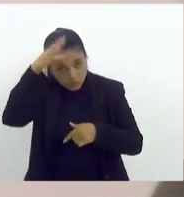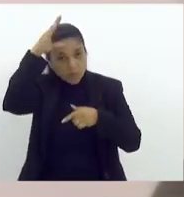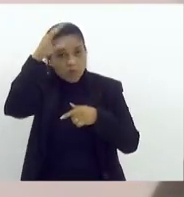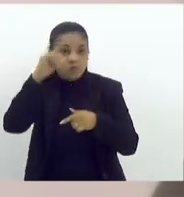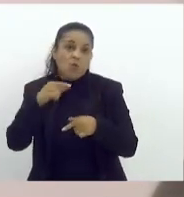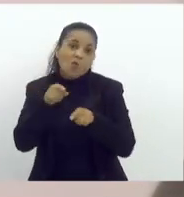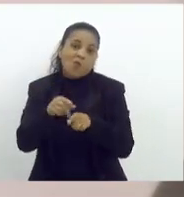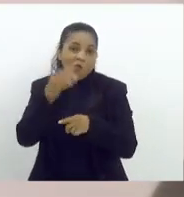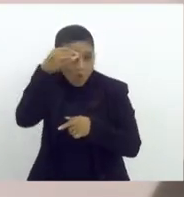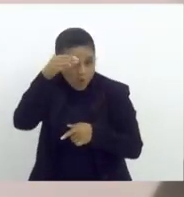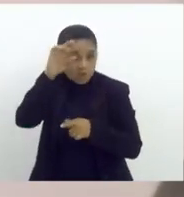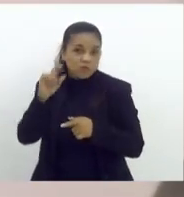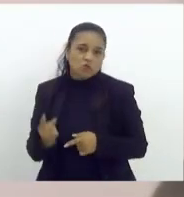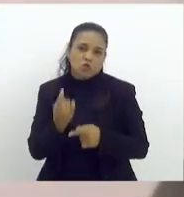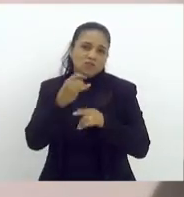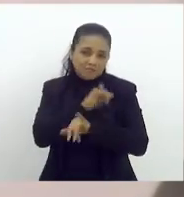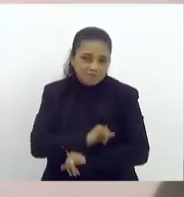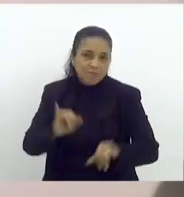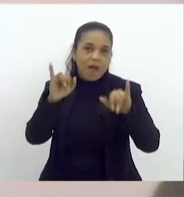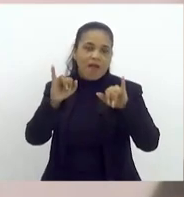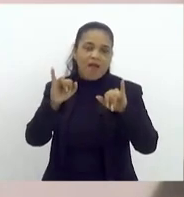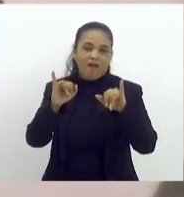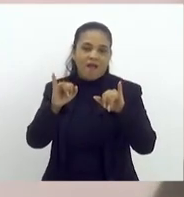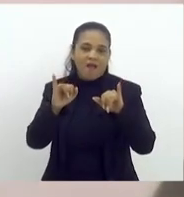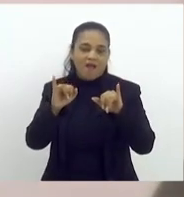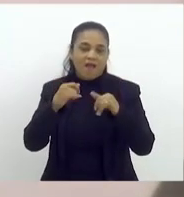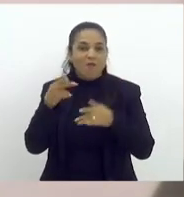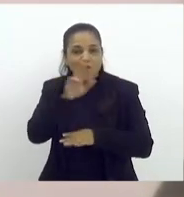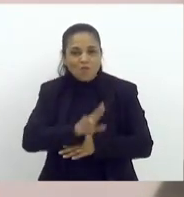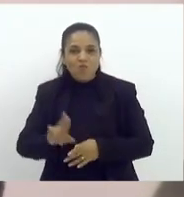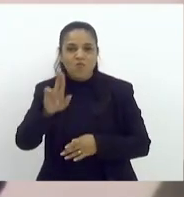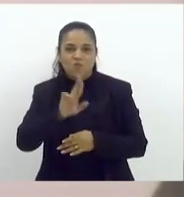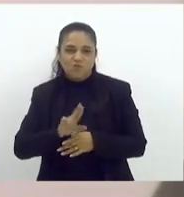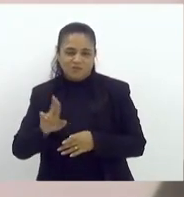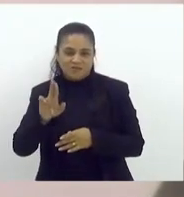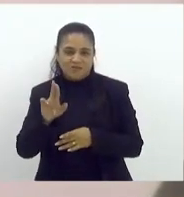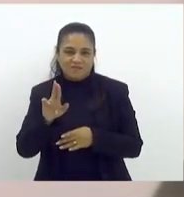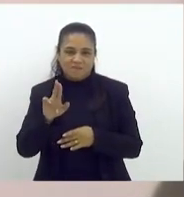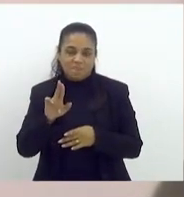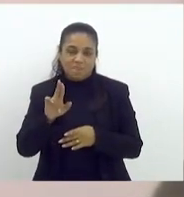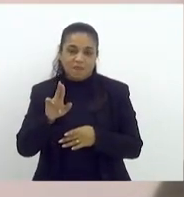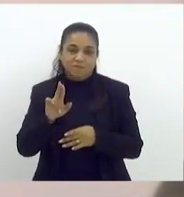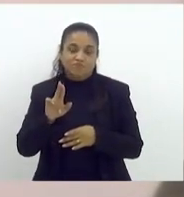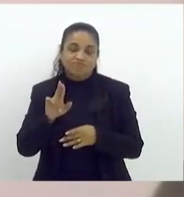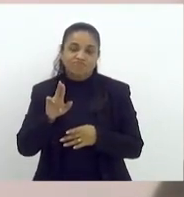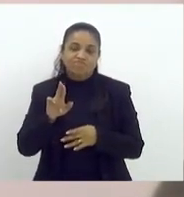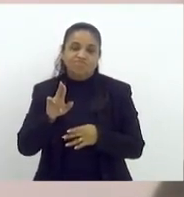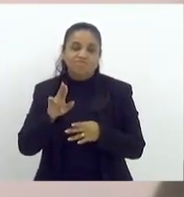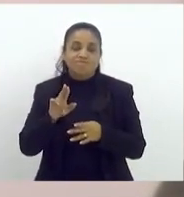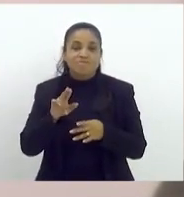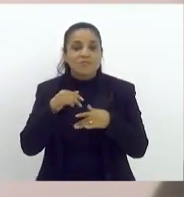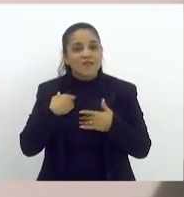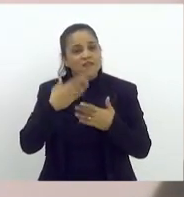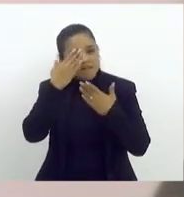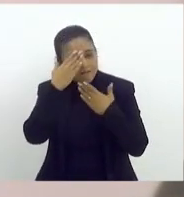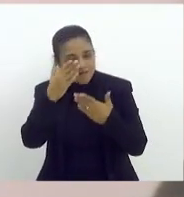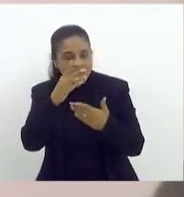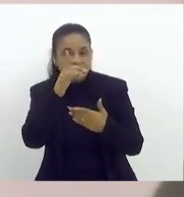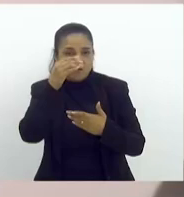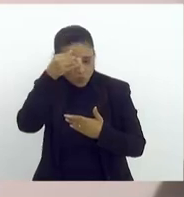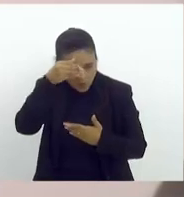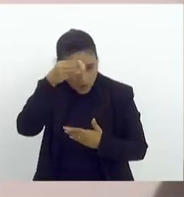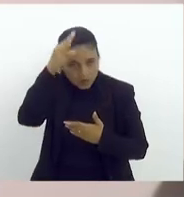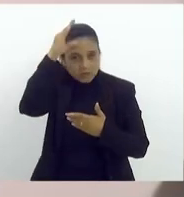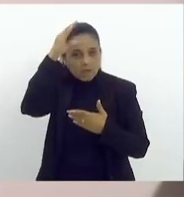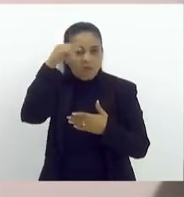então você está batendo nojo de cabeça aqui porque a gente não usou o conhecimento corretamente então eu queria dizer que relação a isso graças ao conhecimento da gente